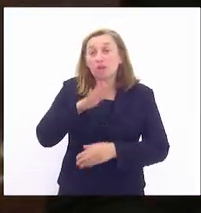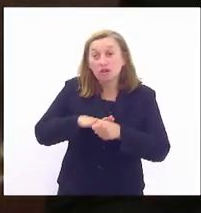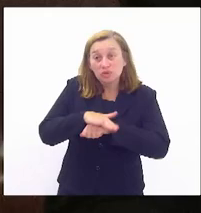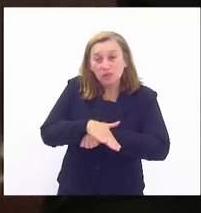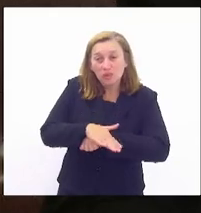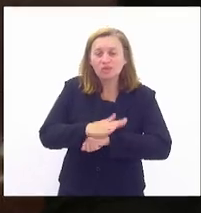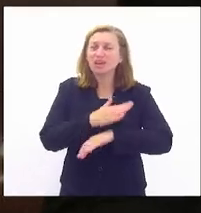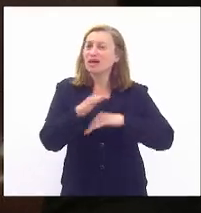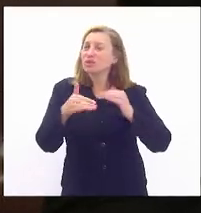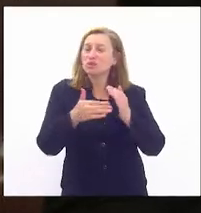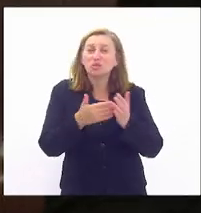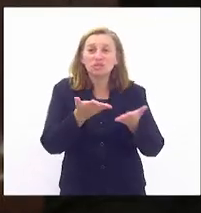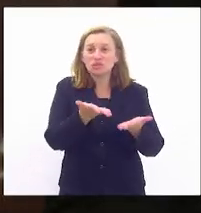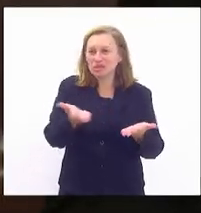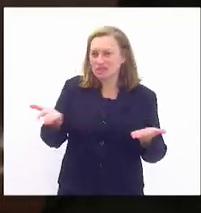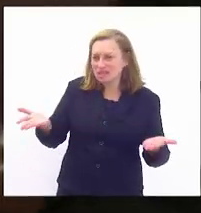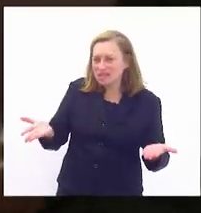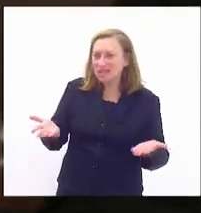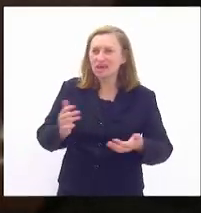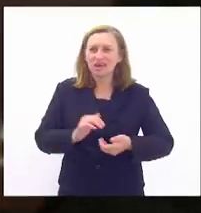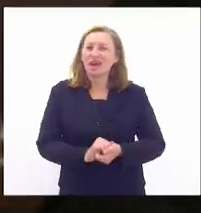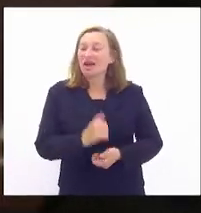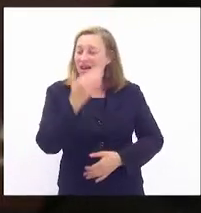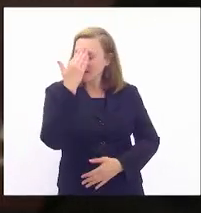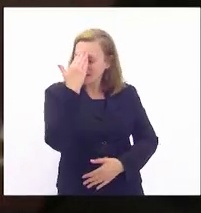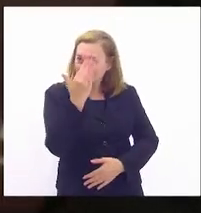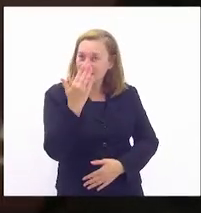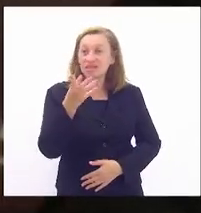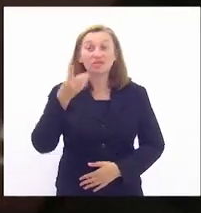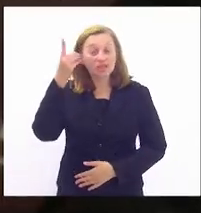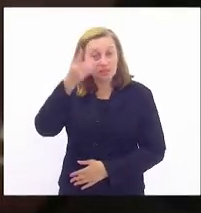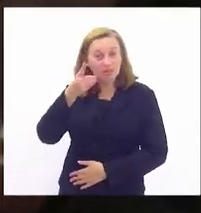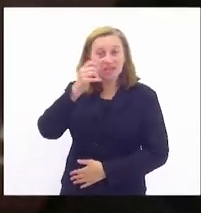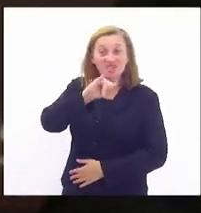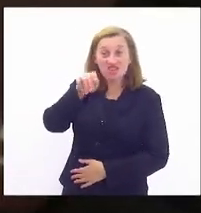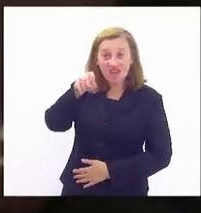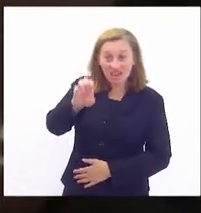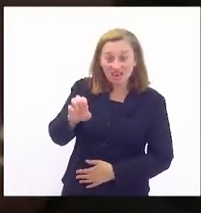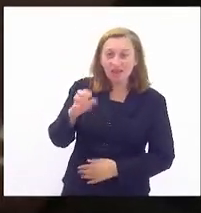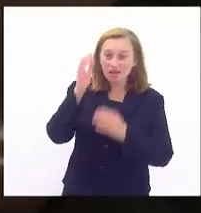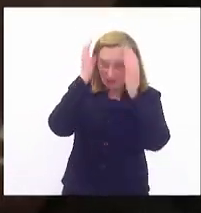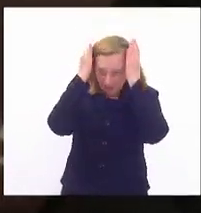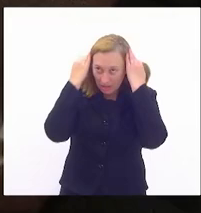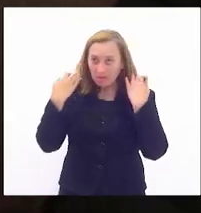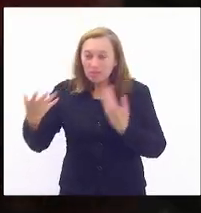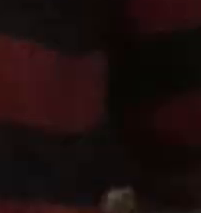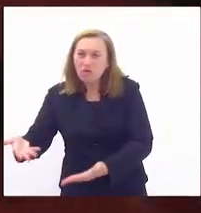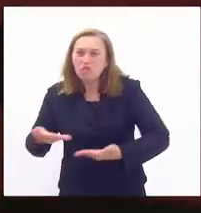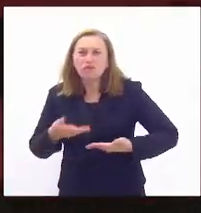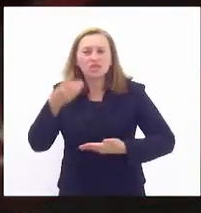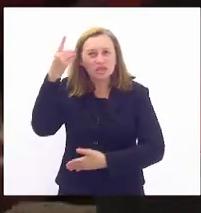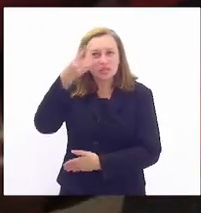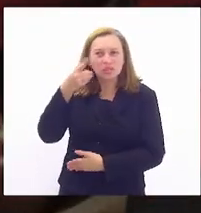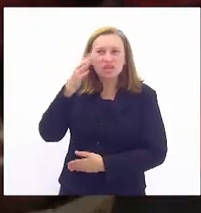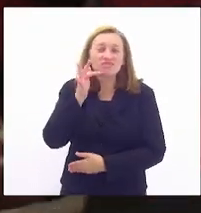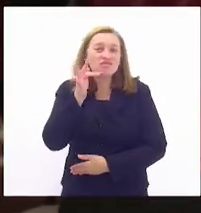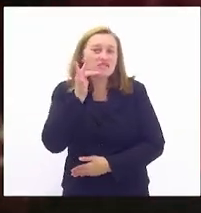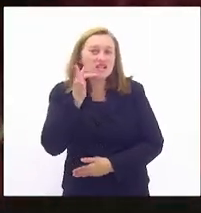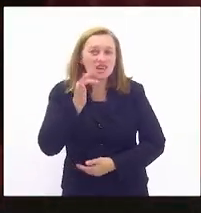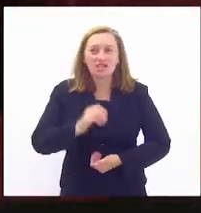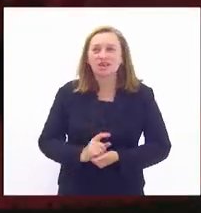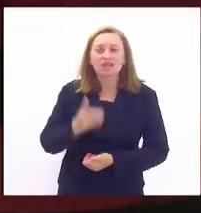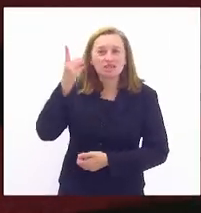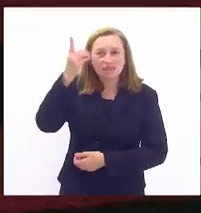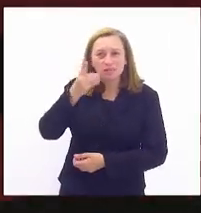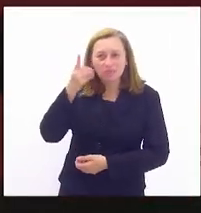noite a todos e todas, agradecer ao deputado Jari pelo convite, deputado Jorge Felipe pelo convite